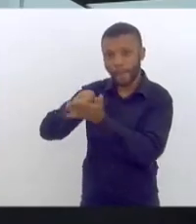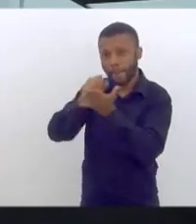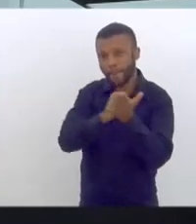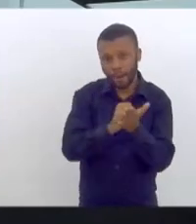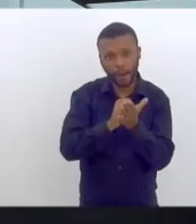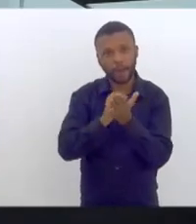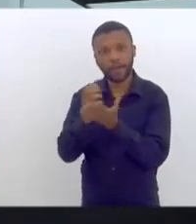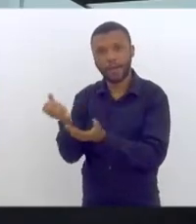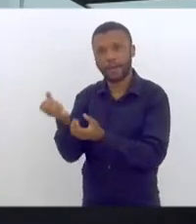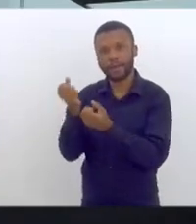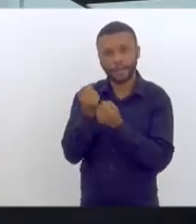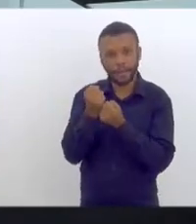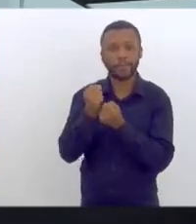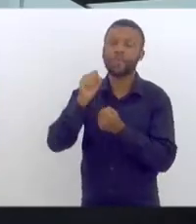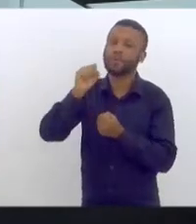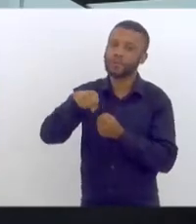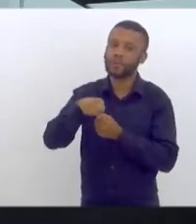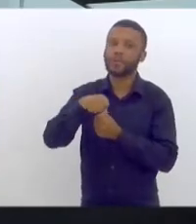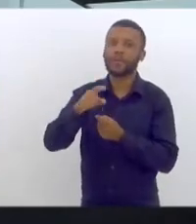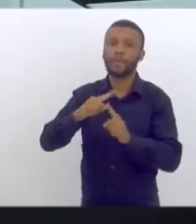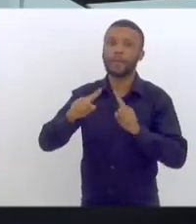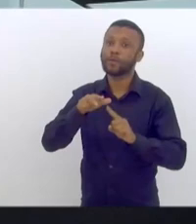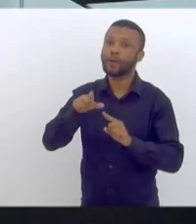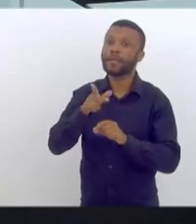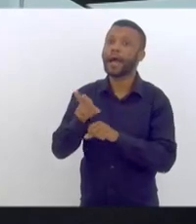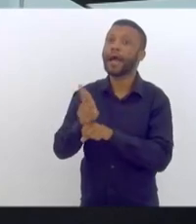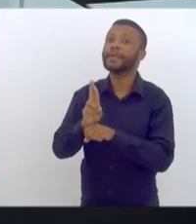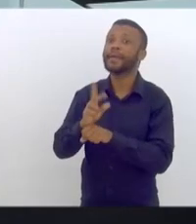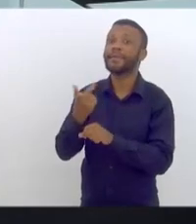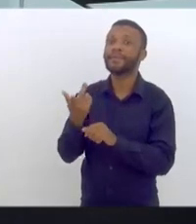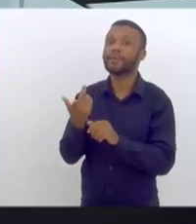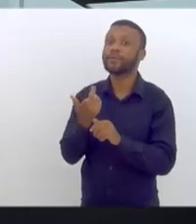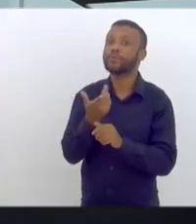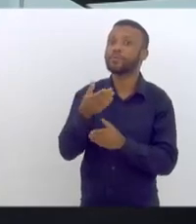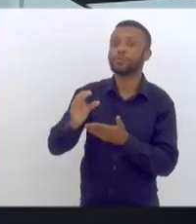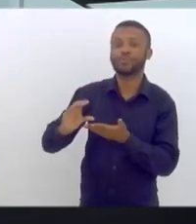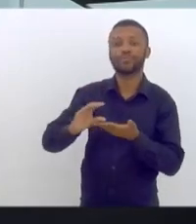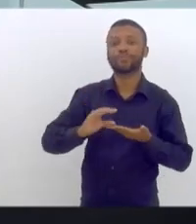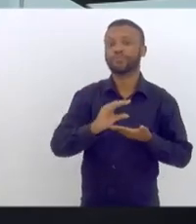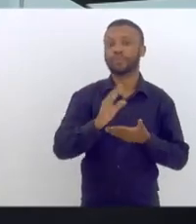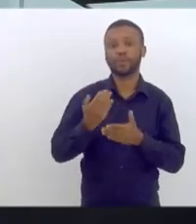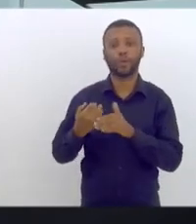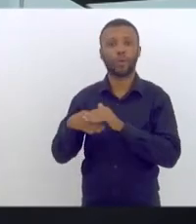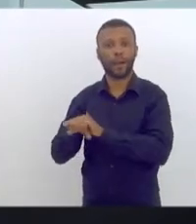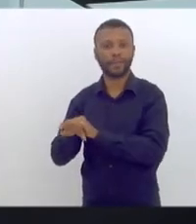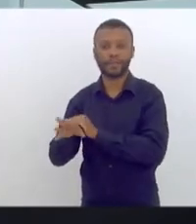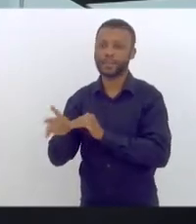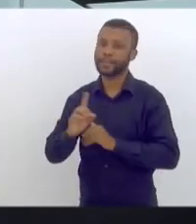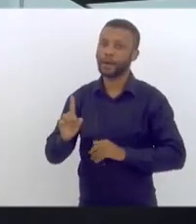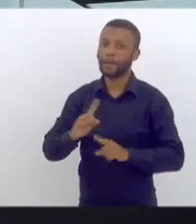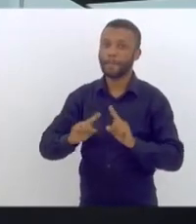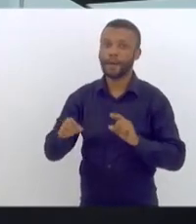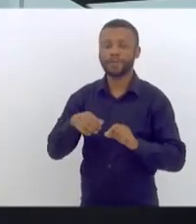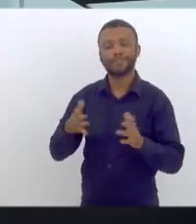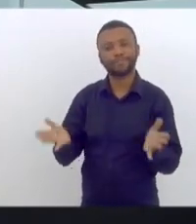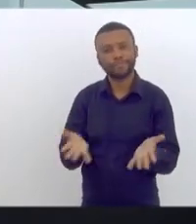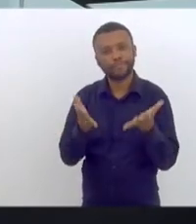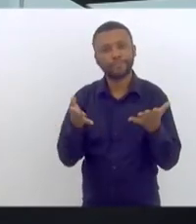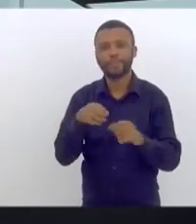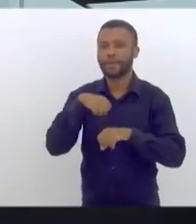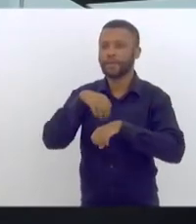prioritária mas aí não na reserva do recurso mas sim na na na no fomento da informação